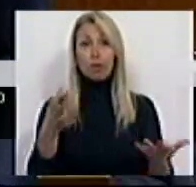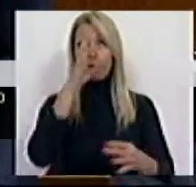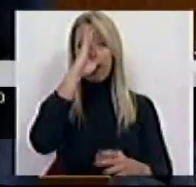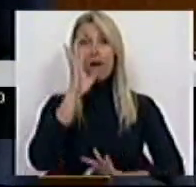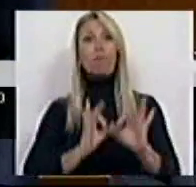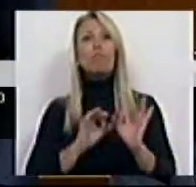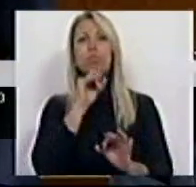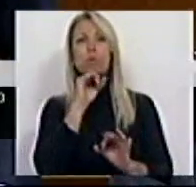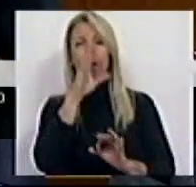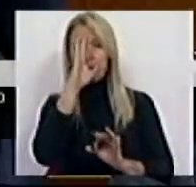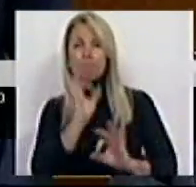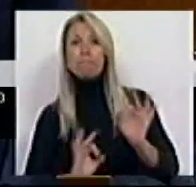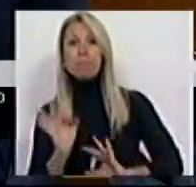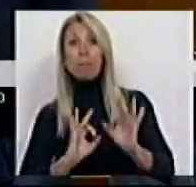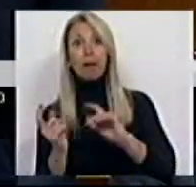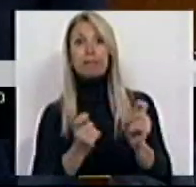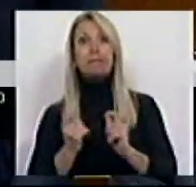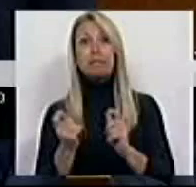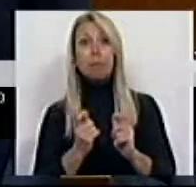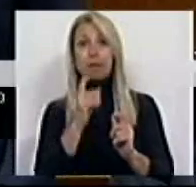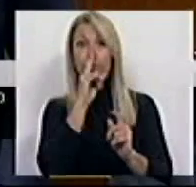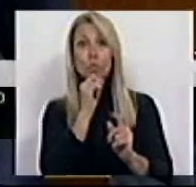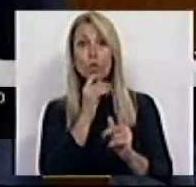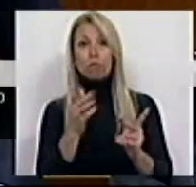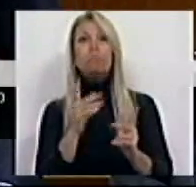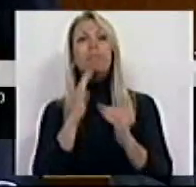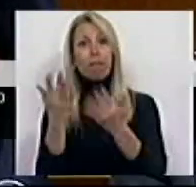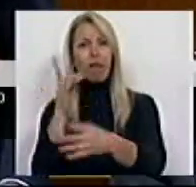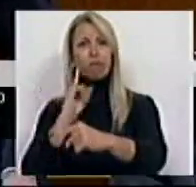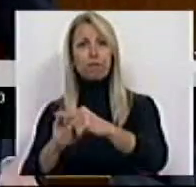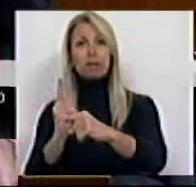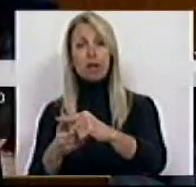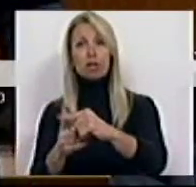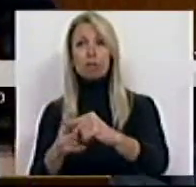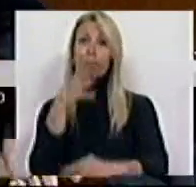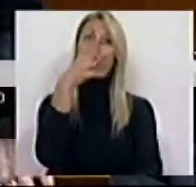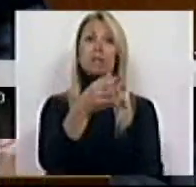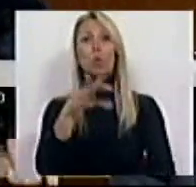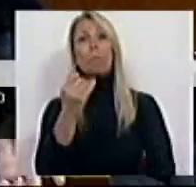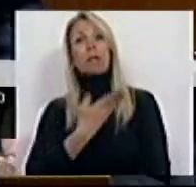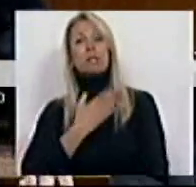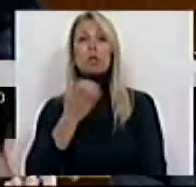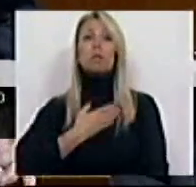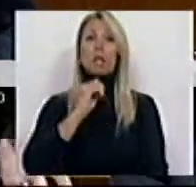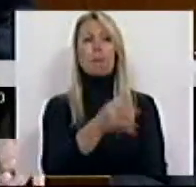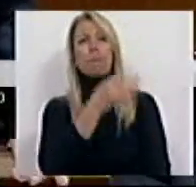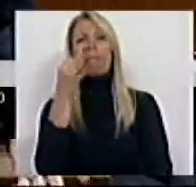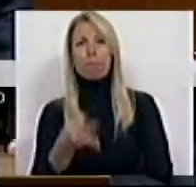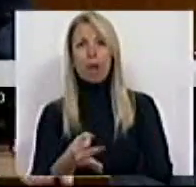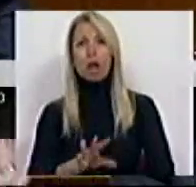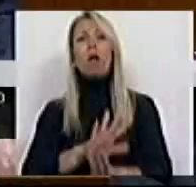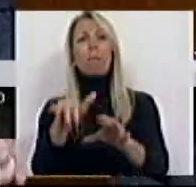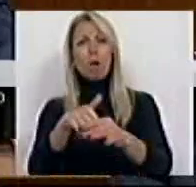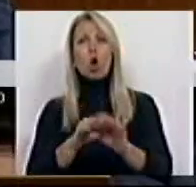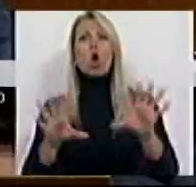preparar para este debate lhe atribua vantagem para dizer que o PSD e o CDS-PP estarão no